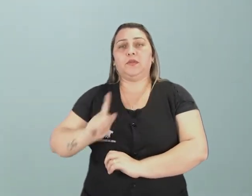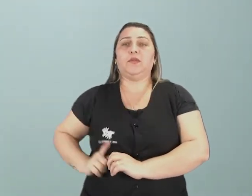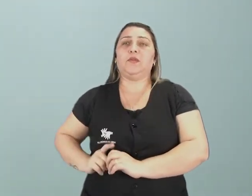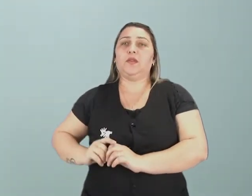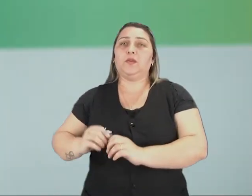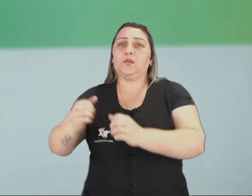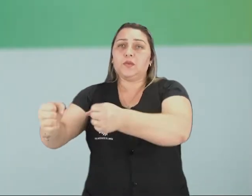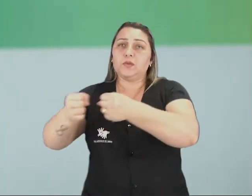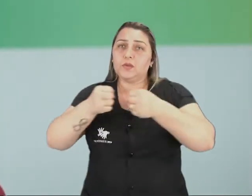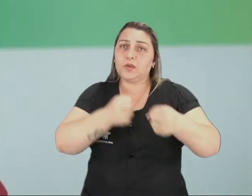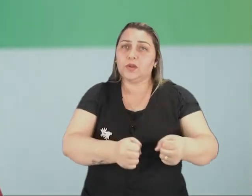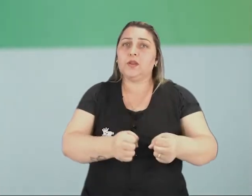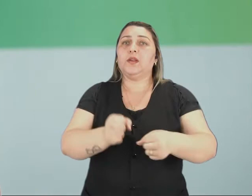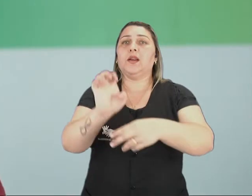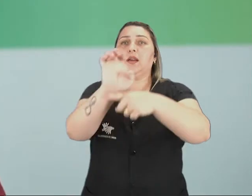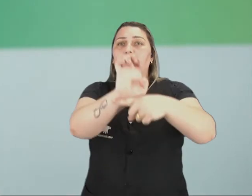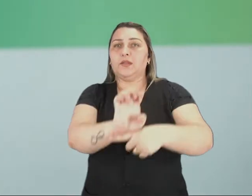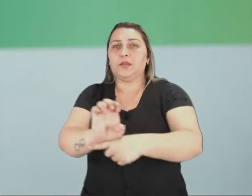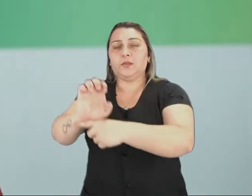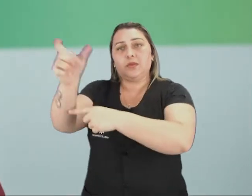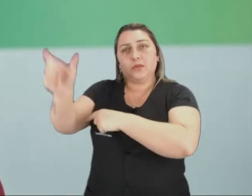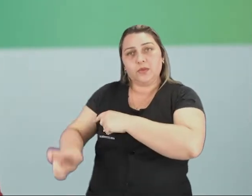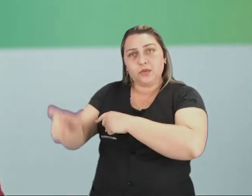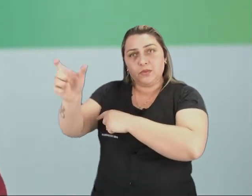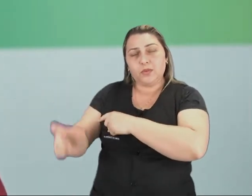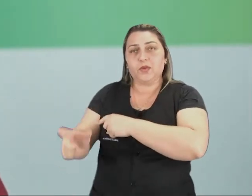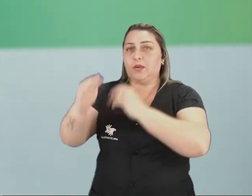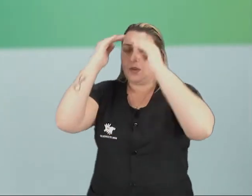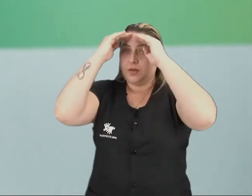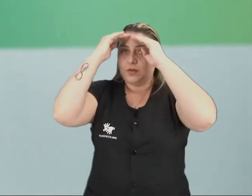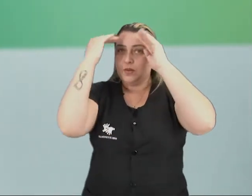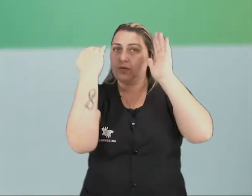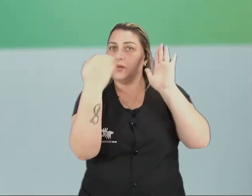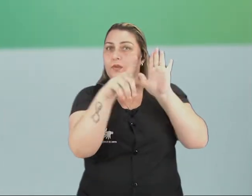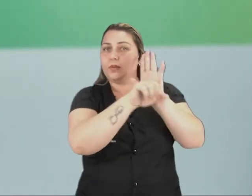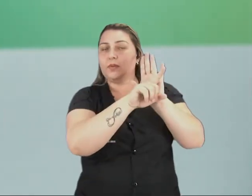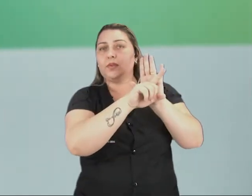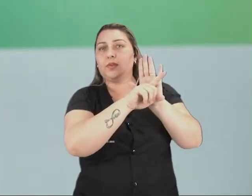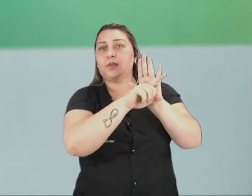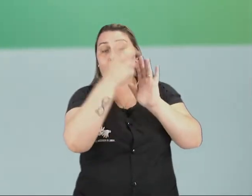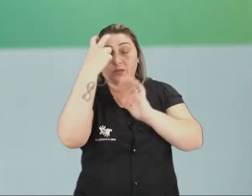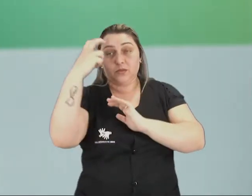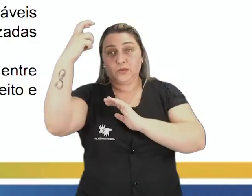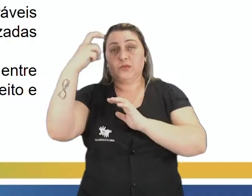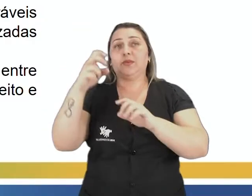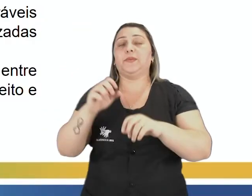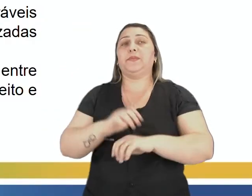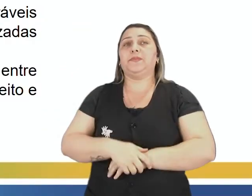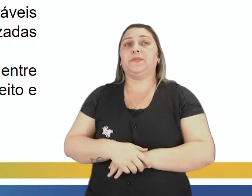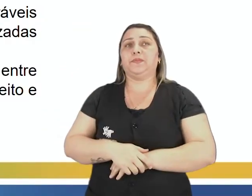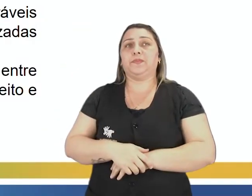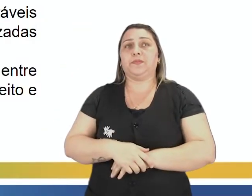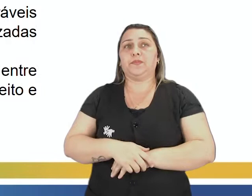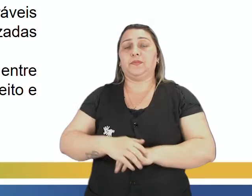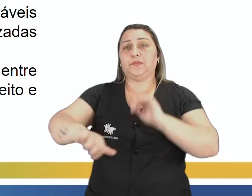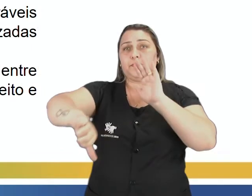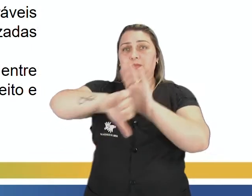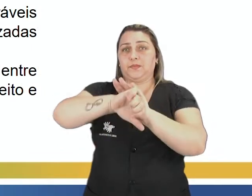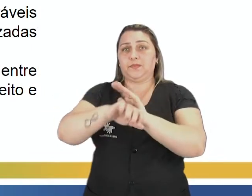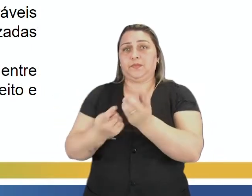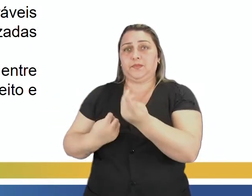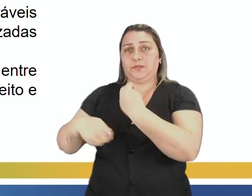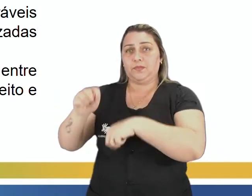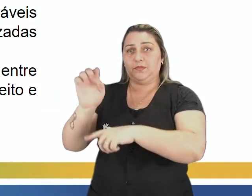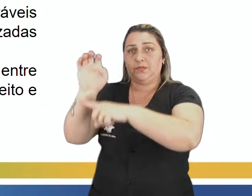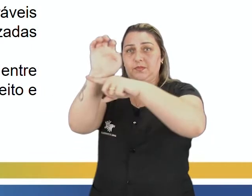impostos pelos europeus, impostos e que não obedeciam às lógicas culturais. Outro ponto, crise econômica europeia